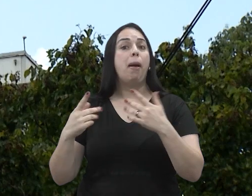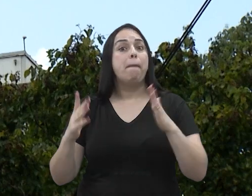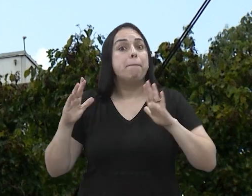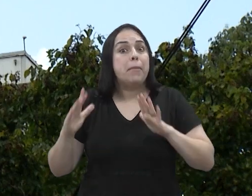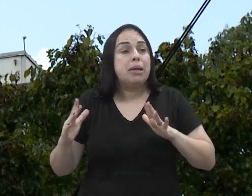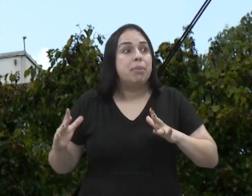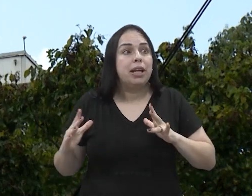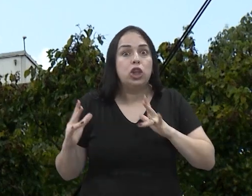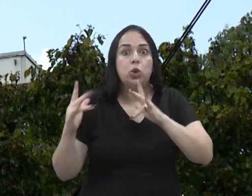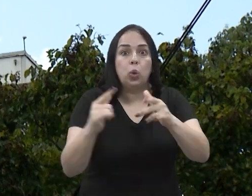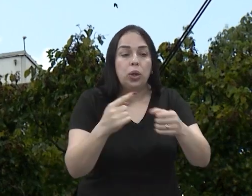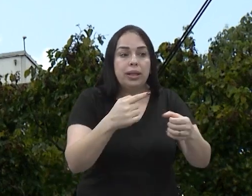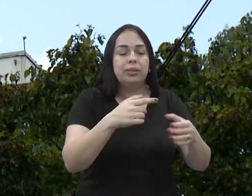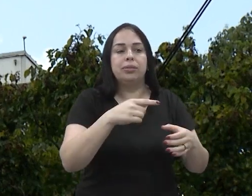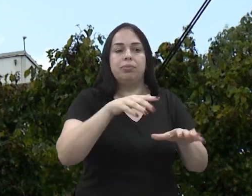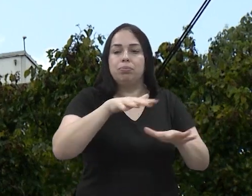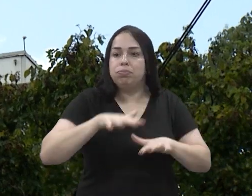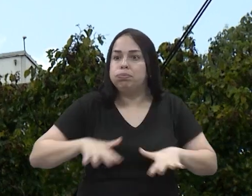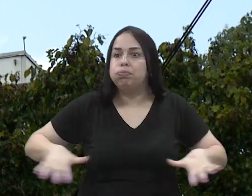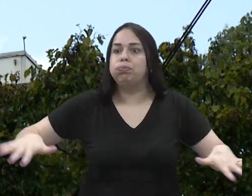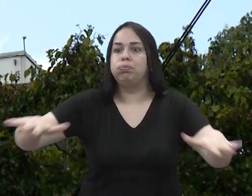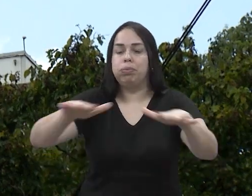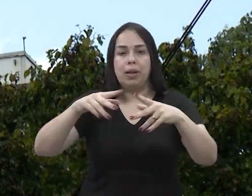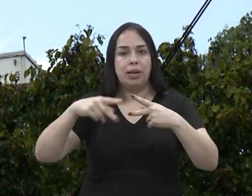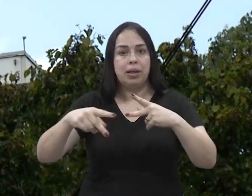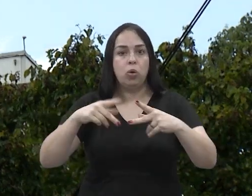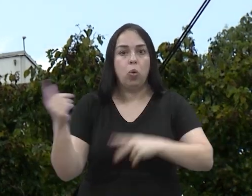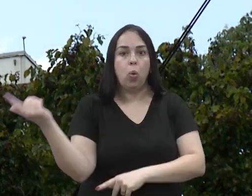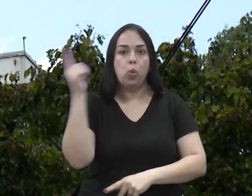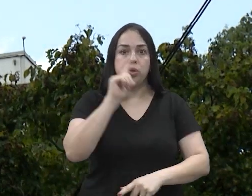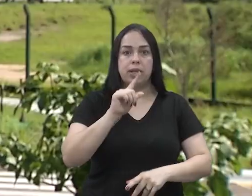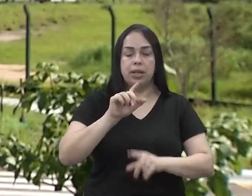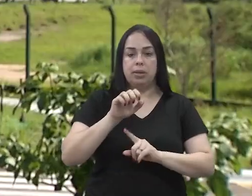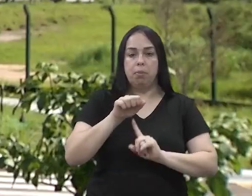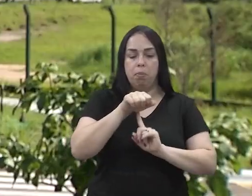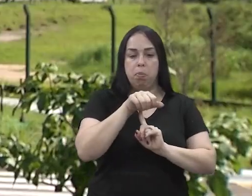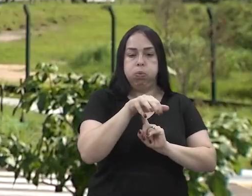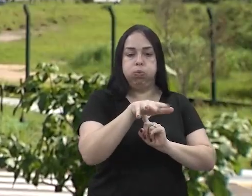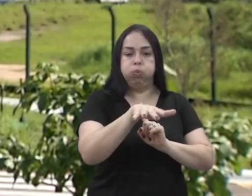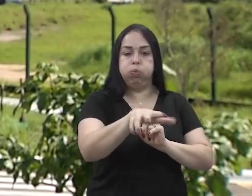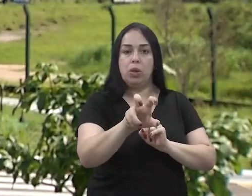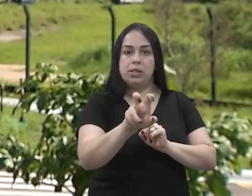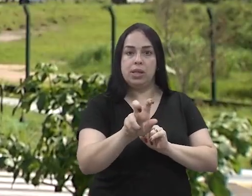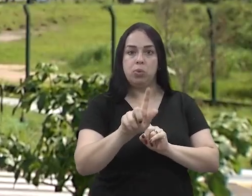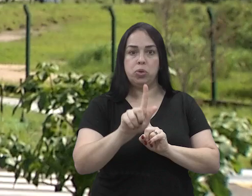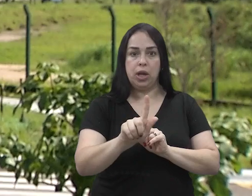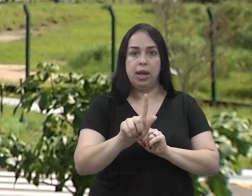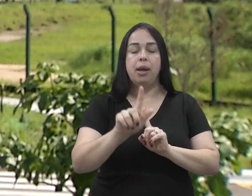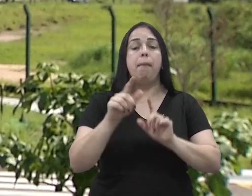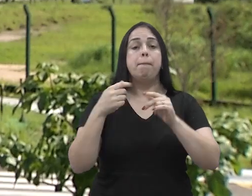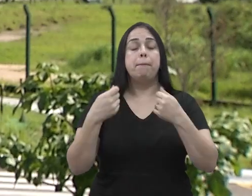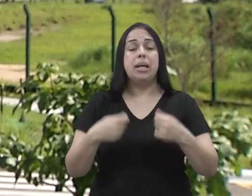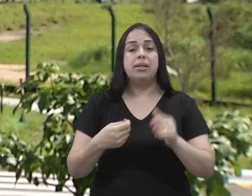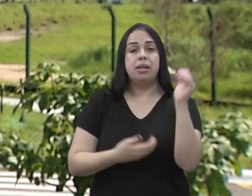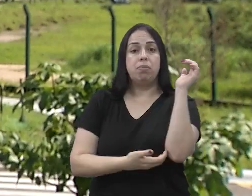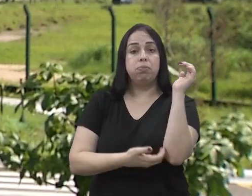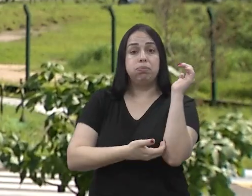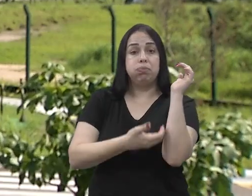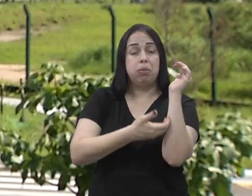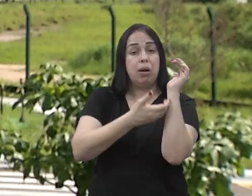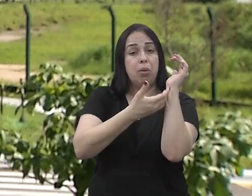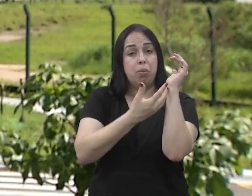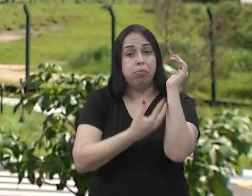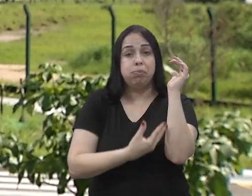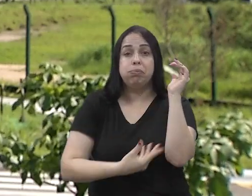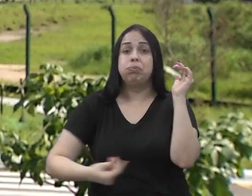para que todas as regiões do município recebam um sinal 5G, o especialista acredita que é preciso desburocratizar a